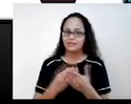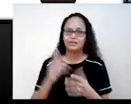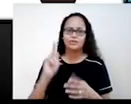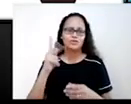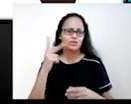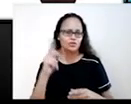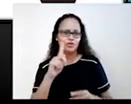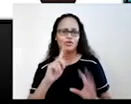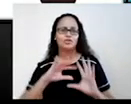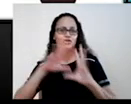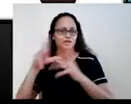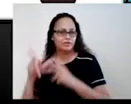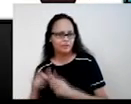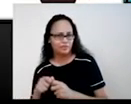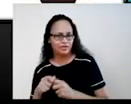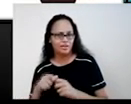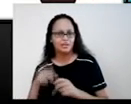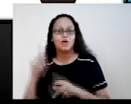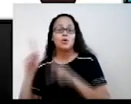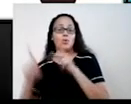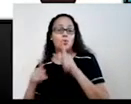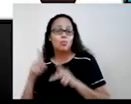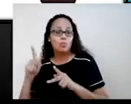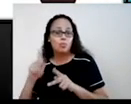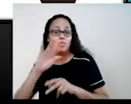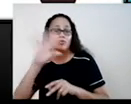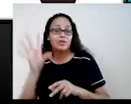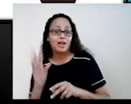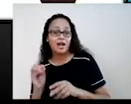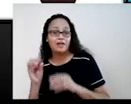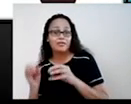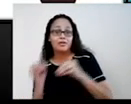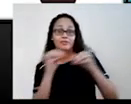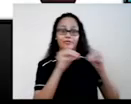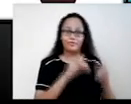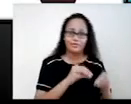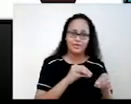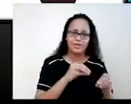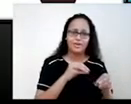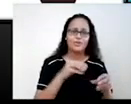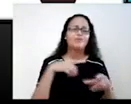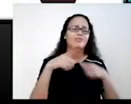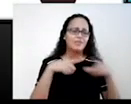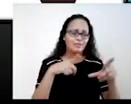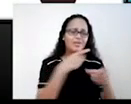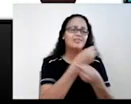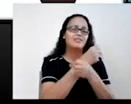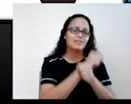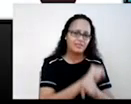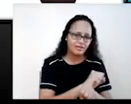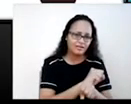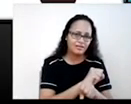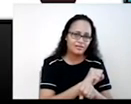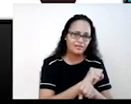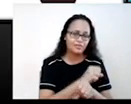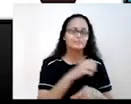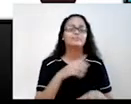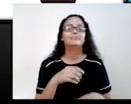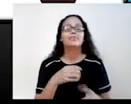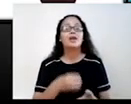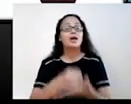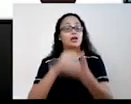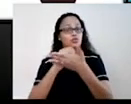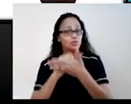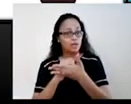os africanos vieram aqui para o Brasil trabalhar como escravos, trazidos pelos portugueses, eles contribuíram